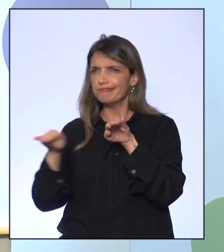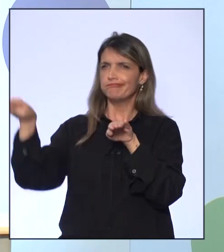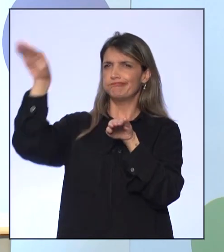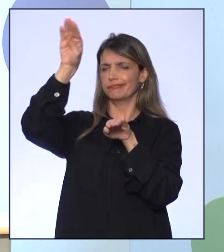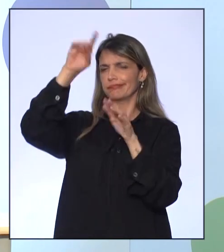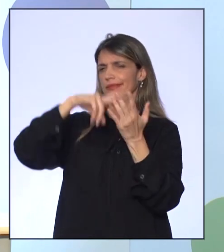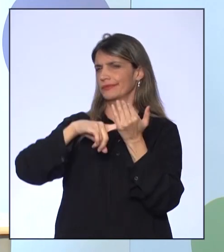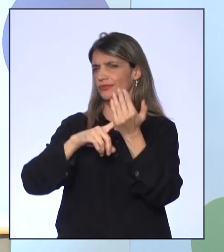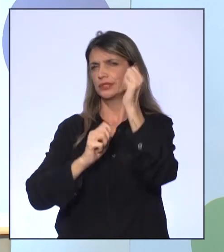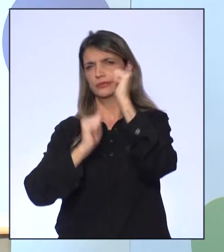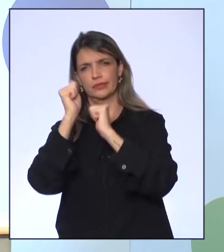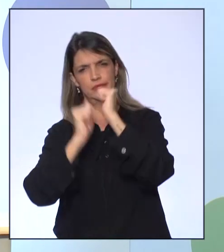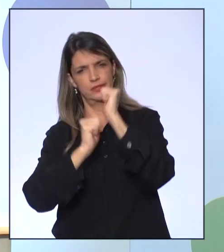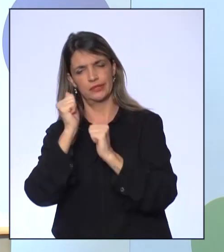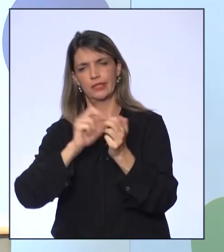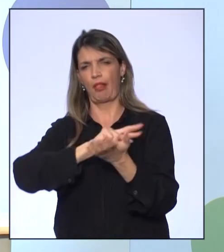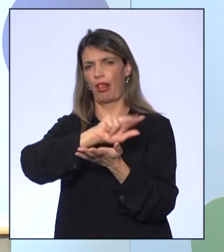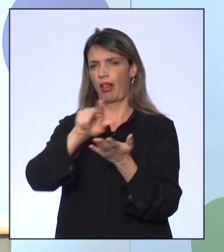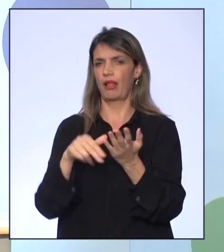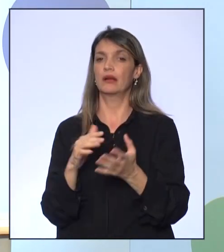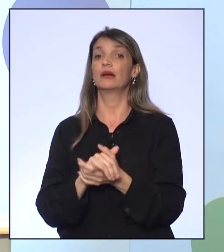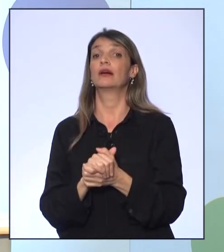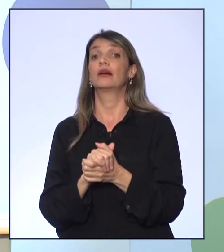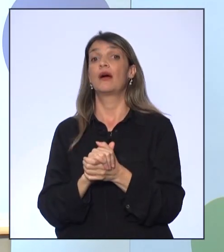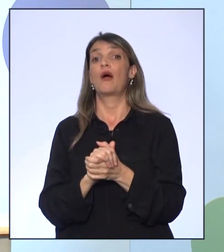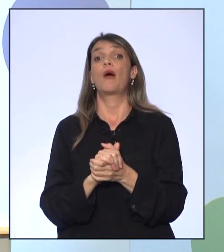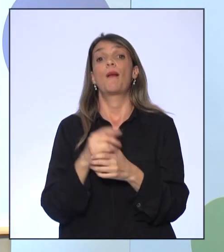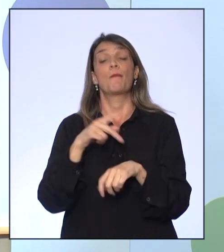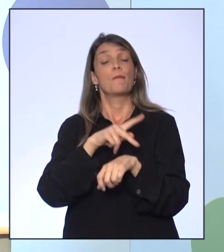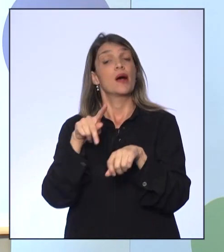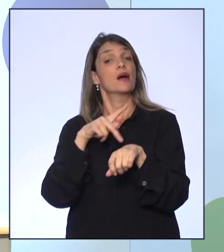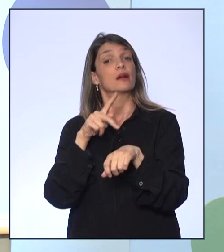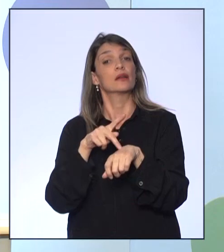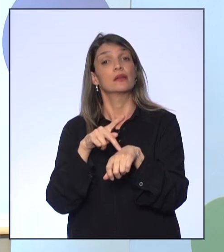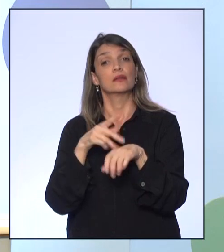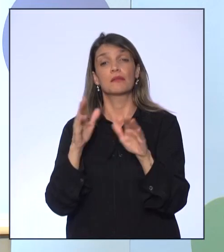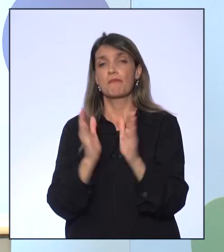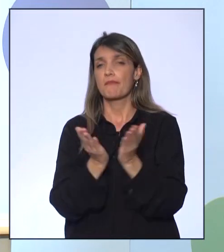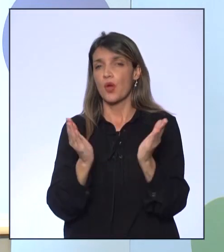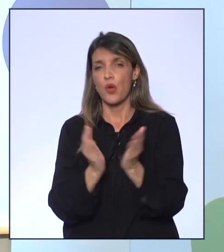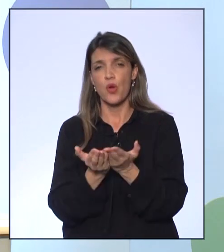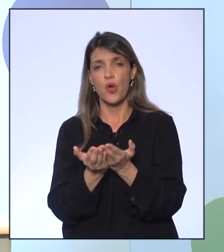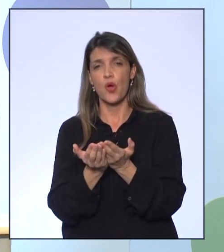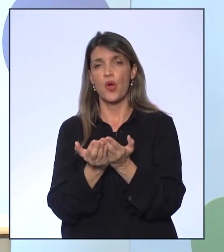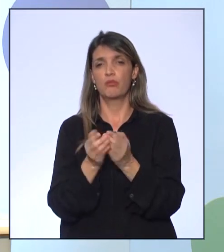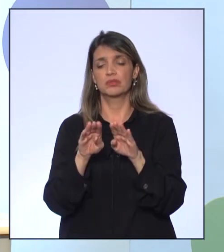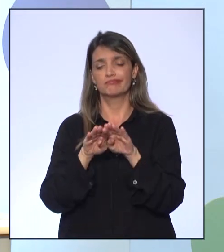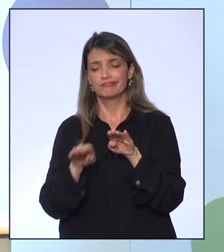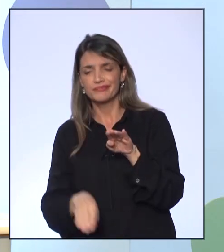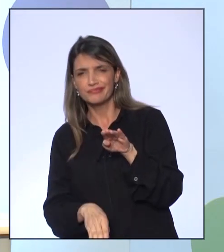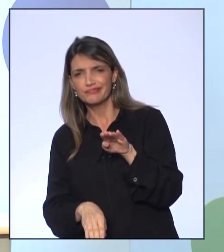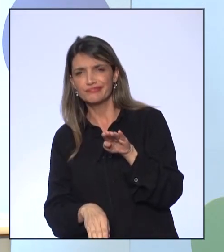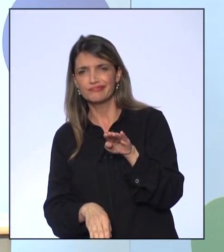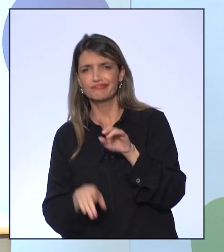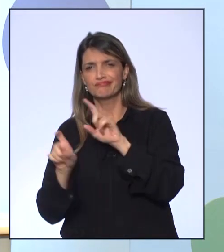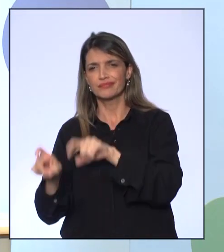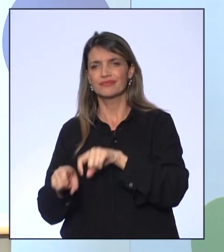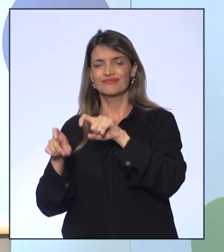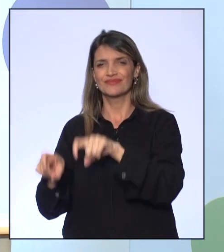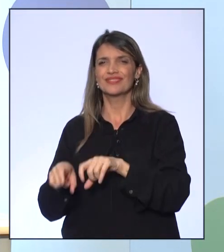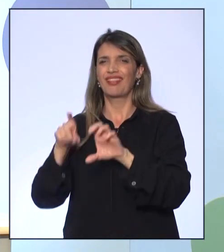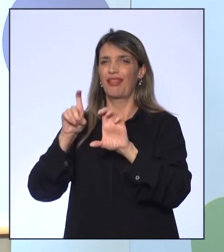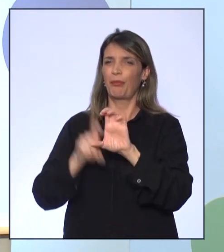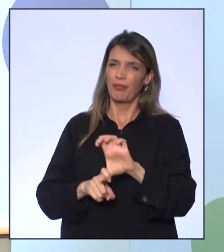tecnologia, industrializações. Os países considerados países pobres na época, países menos desenvolvidos, setor agrário, dependência do